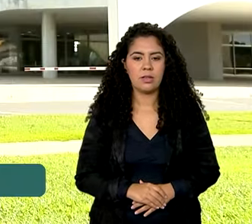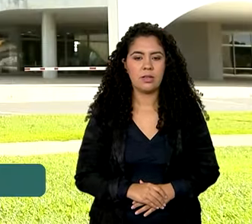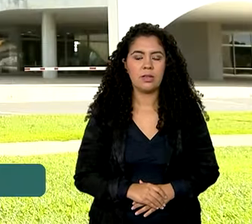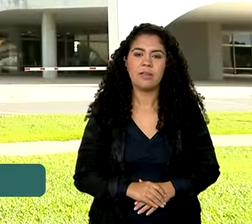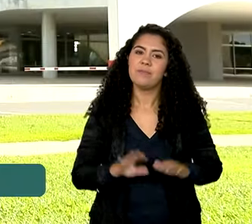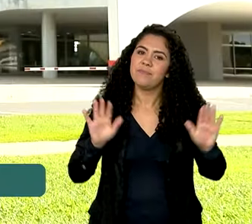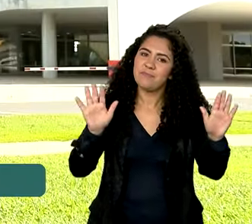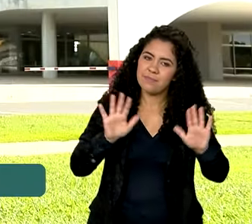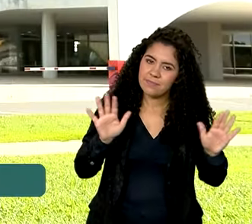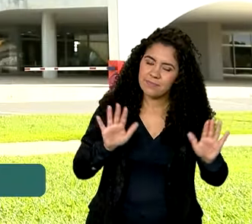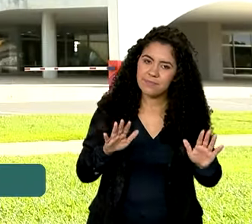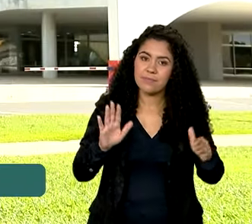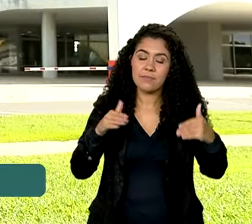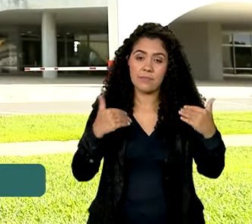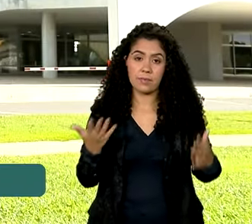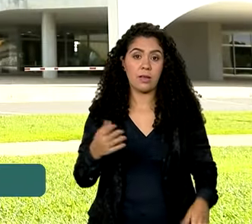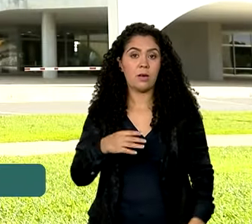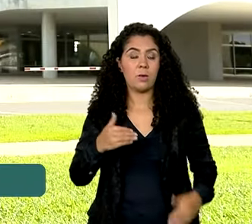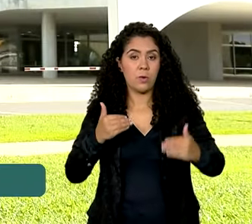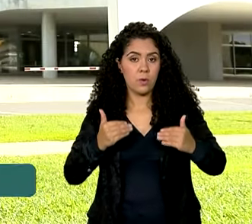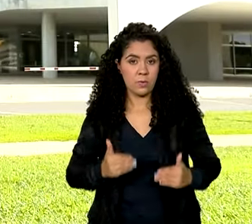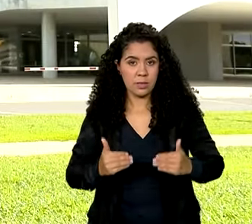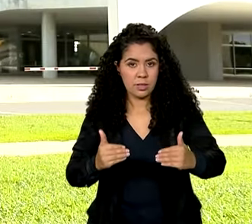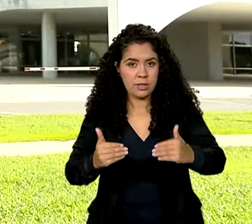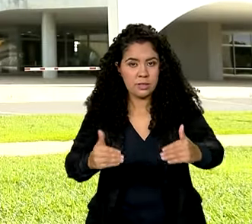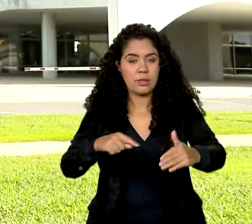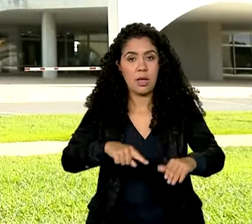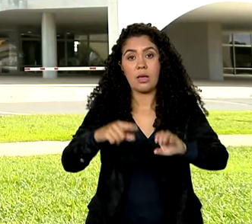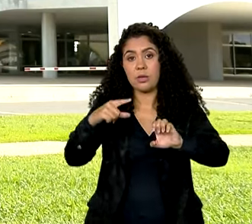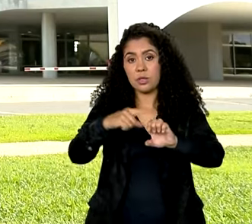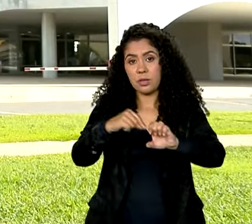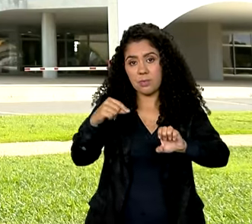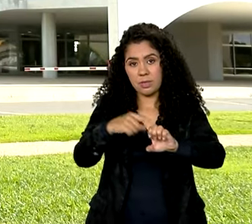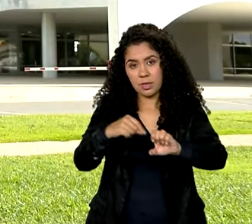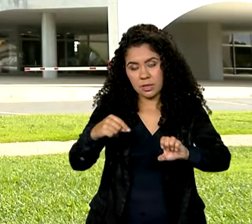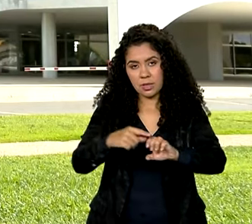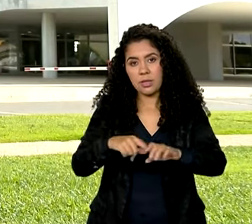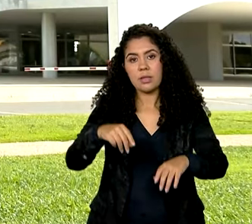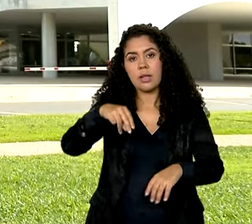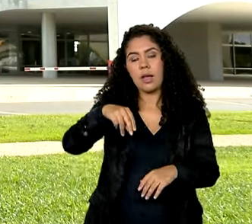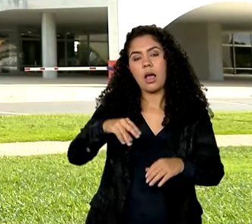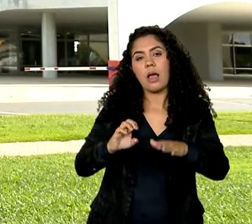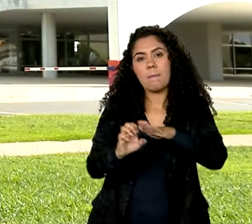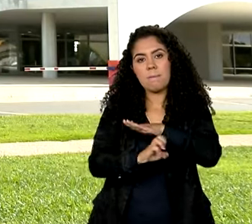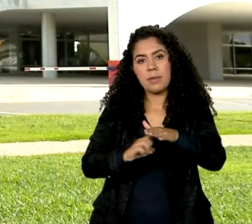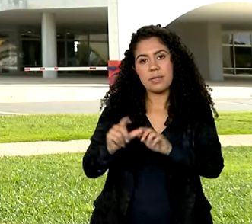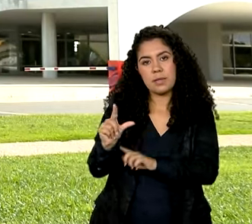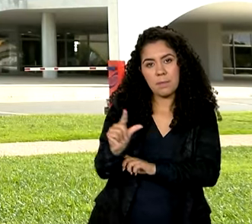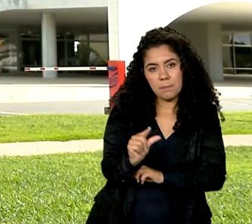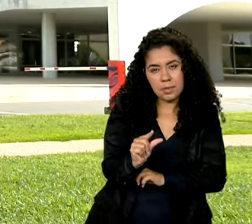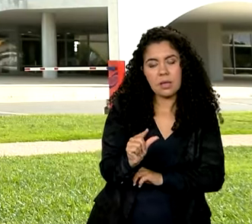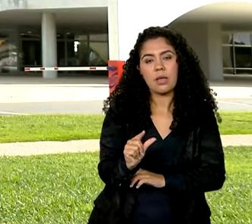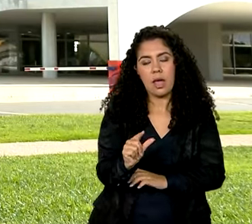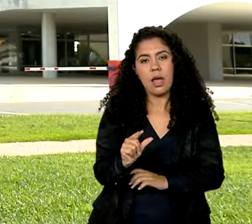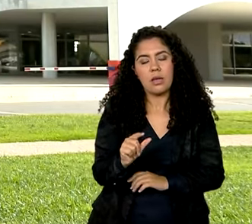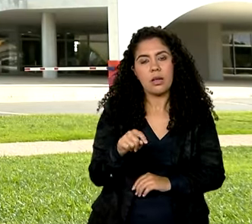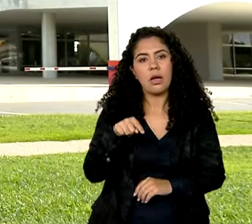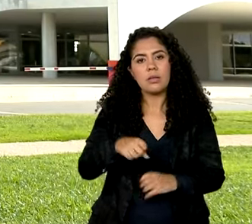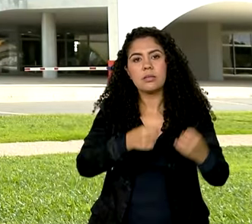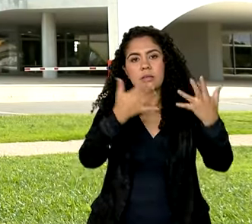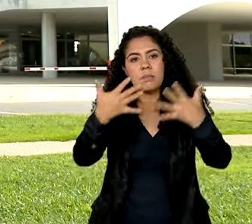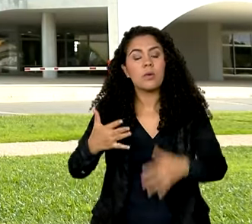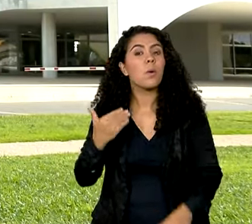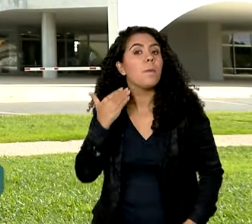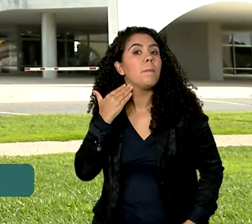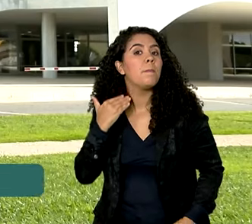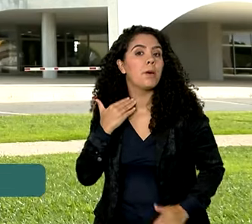Oi, Vanessa, é isso. Olha, segundo o Ministério do Empreendedorismo, da Microempresa e da Empresa de Pequeno Porte, só pelo Banco